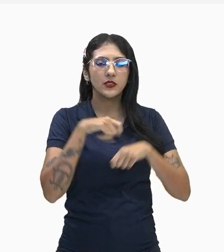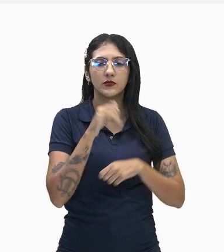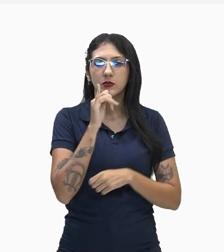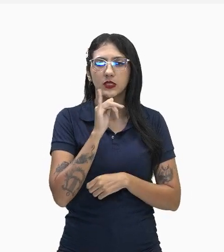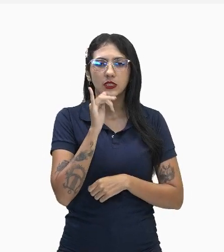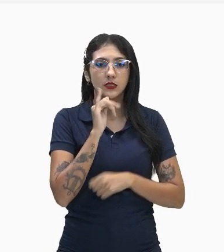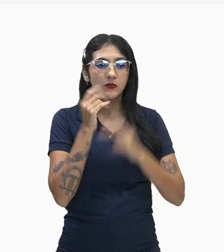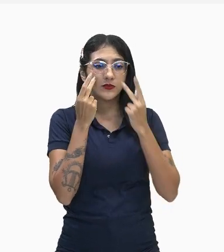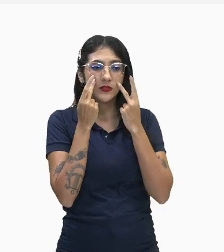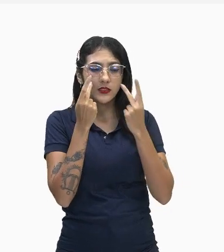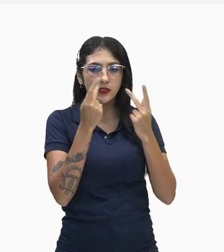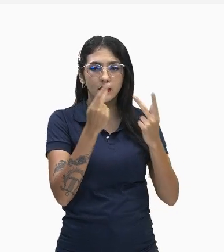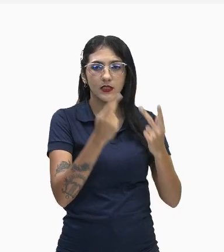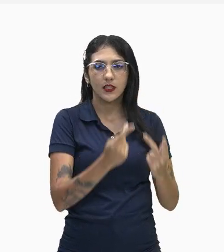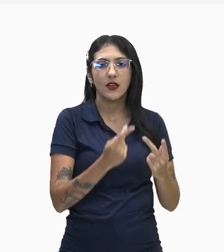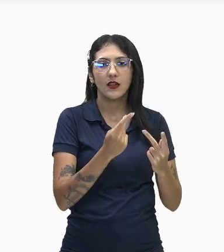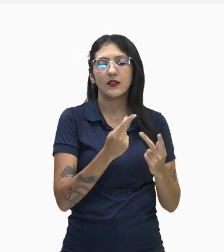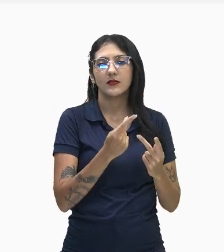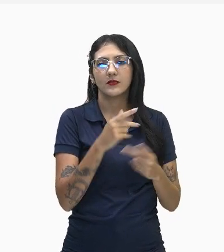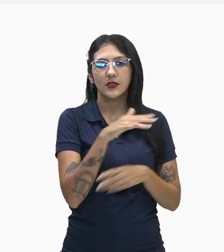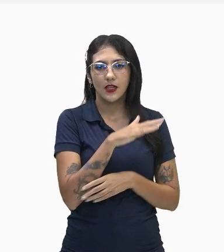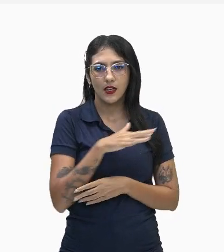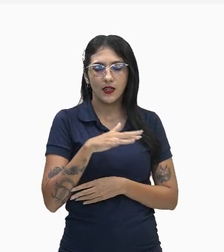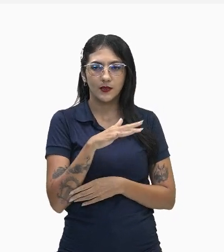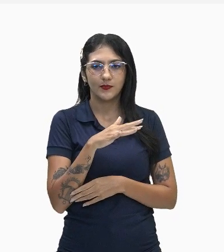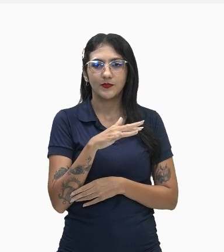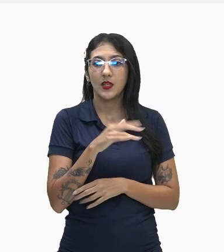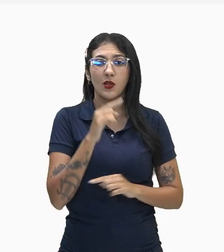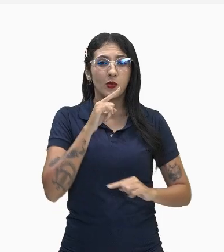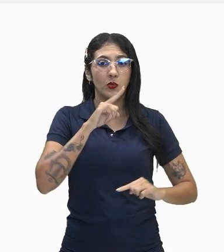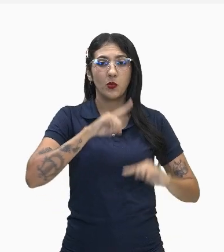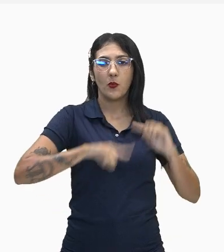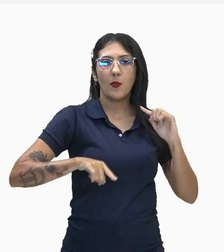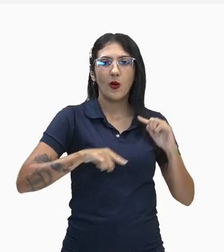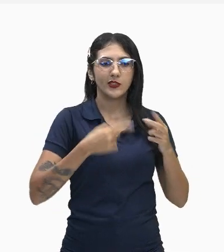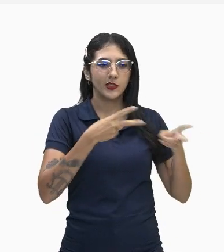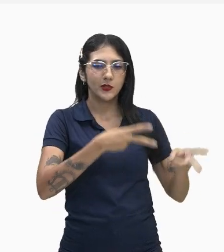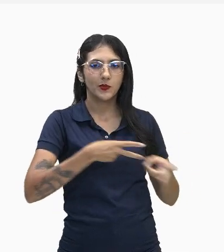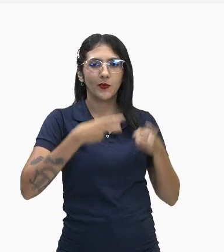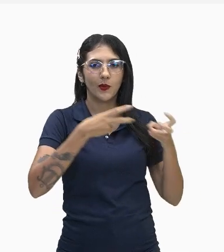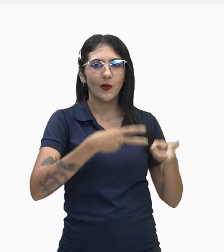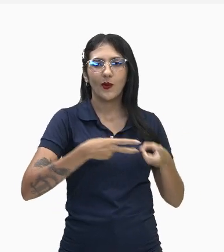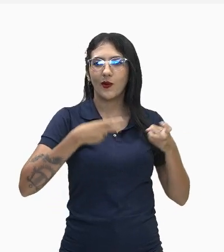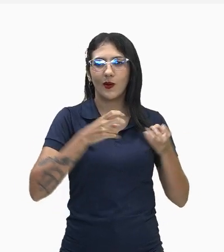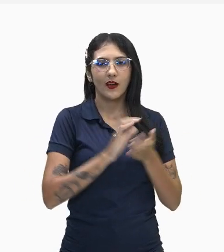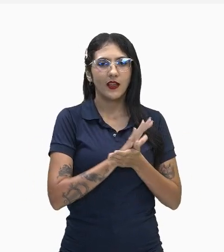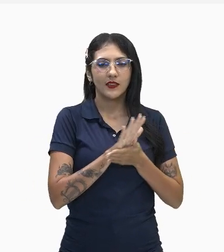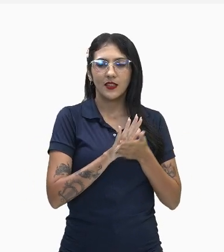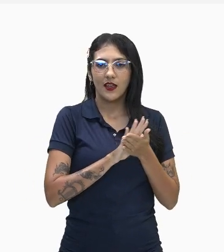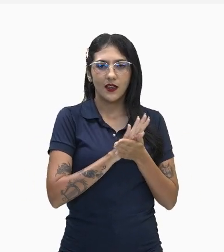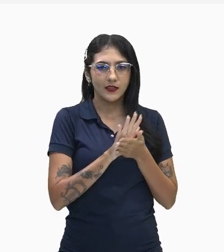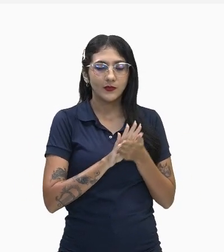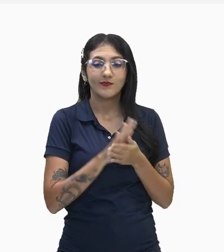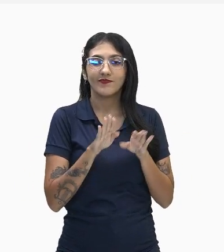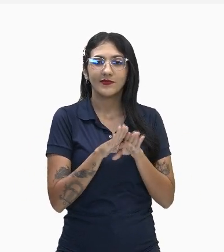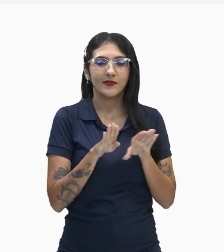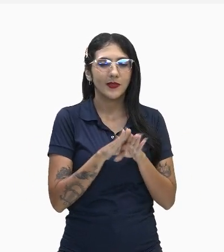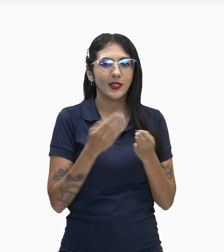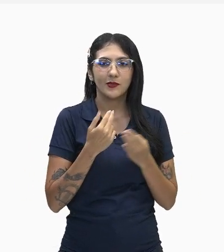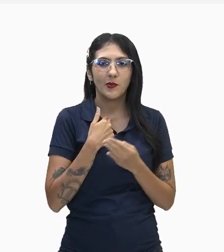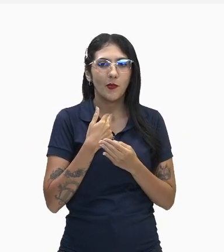recursos naturais, onde eles não podem ser explorados, né? Não pode ter